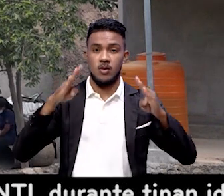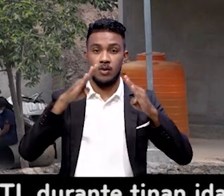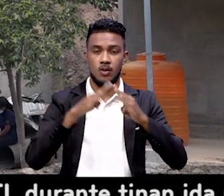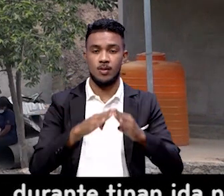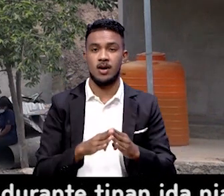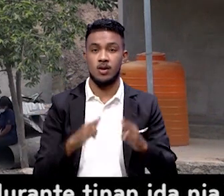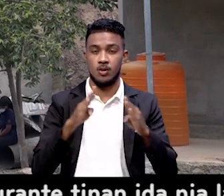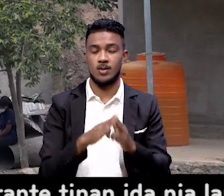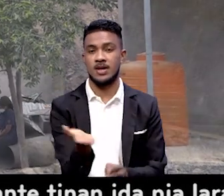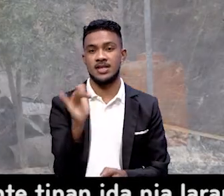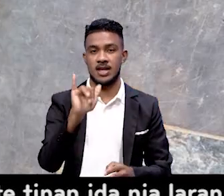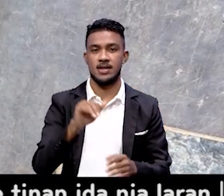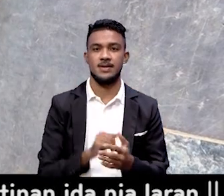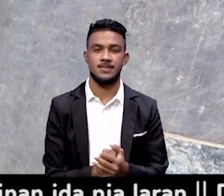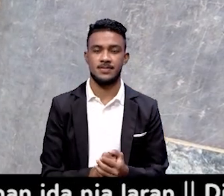uma vacina.